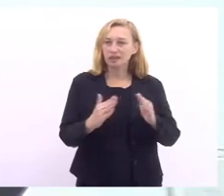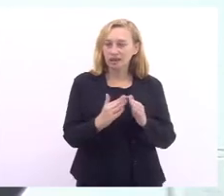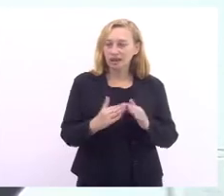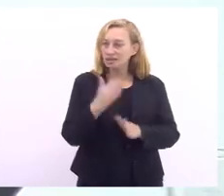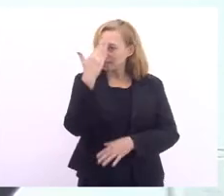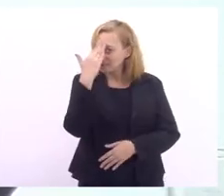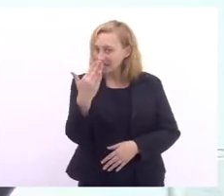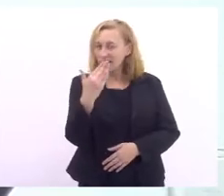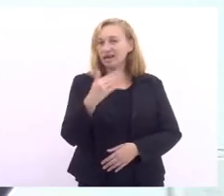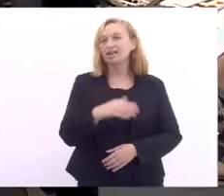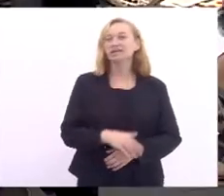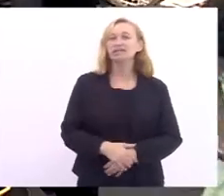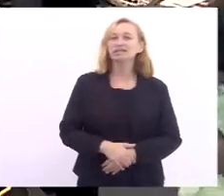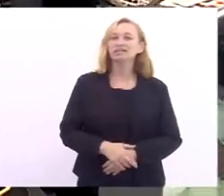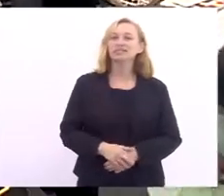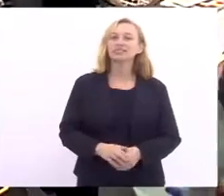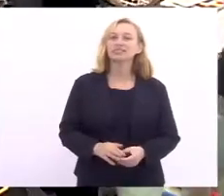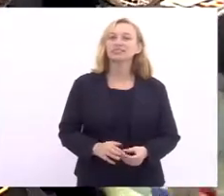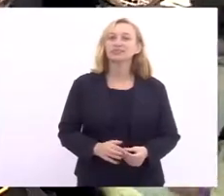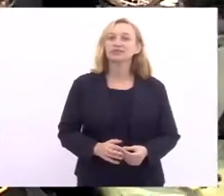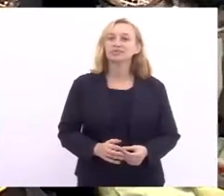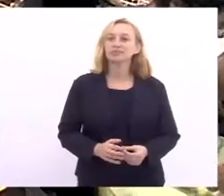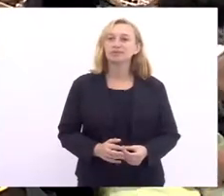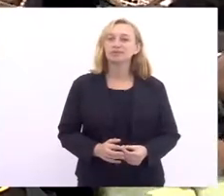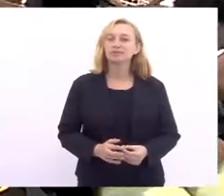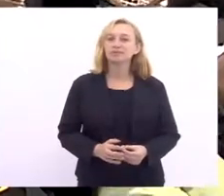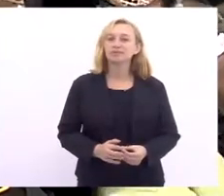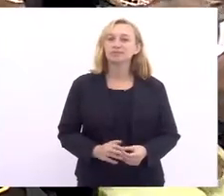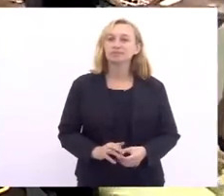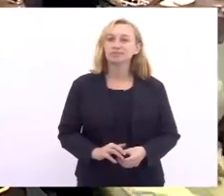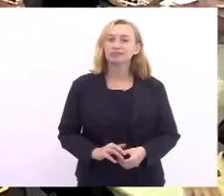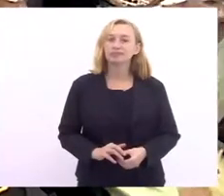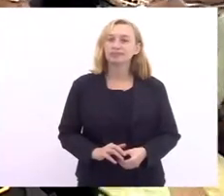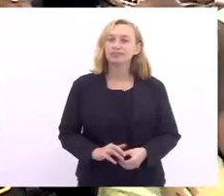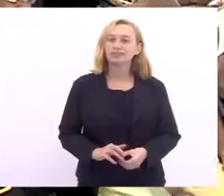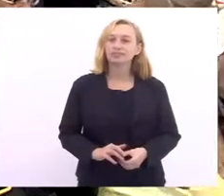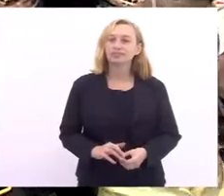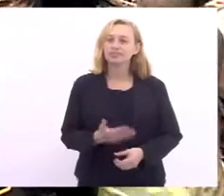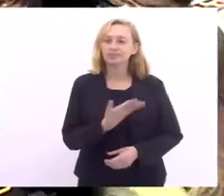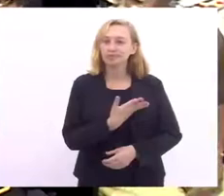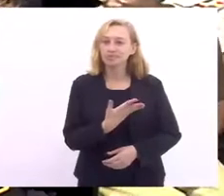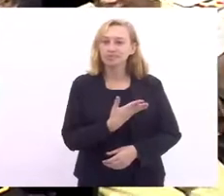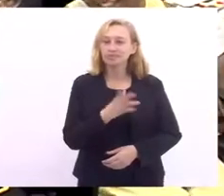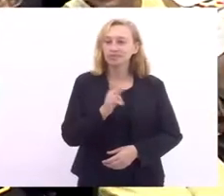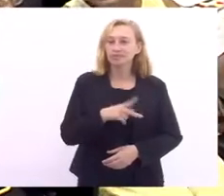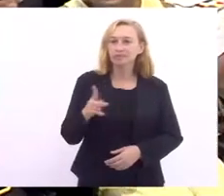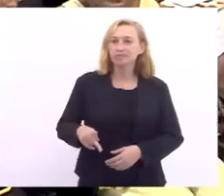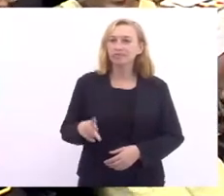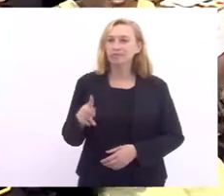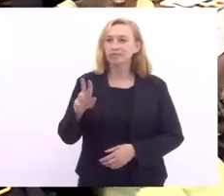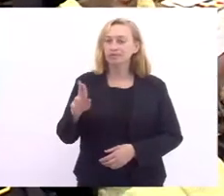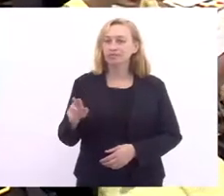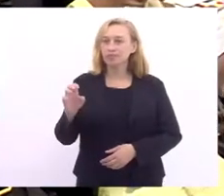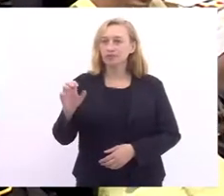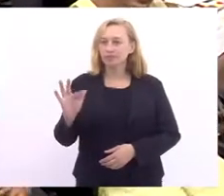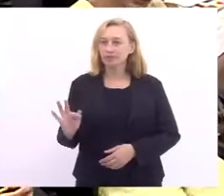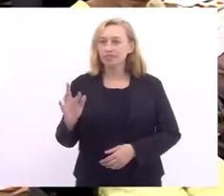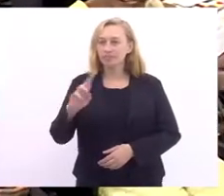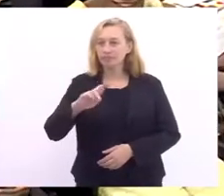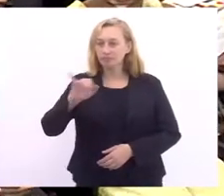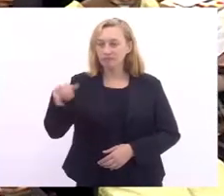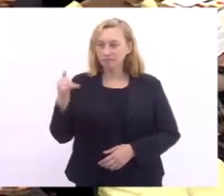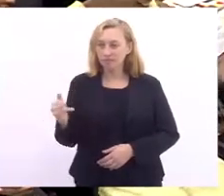obrigado a cada Fluminense conseguiu da casa permanece Obrigado Marisa uma colega professora da UFRJ professora Valéria